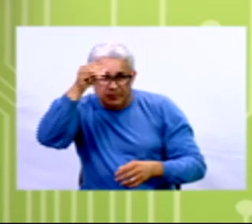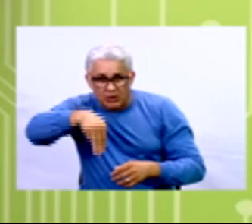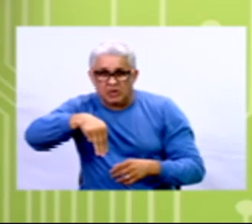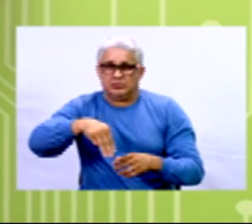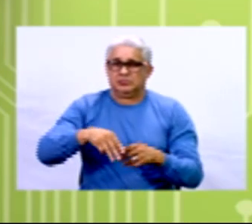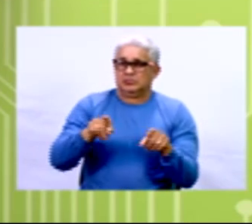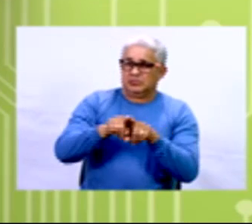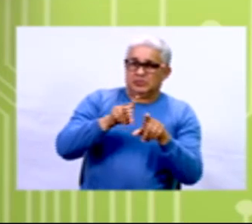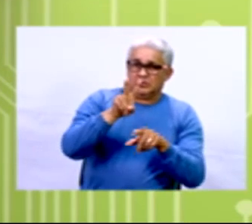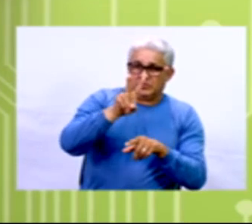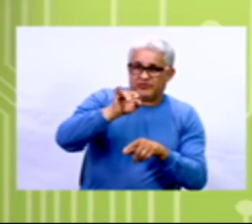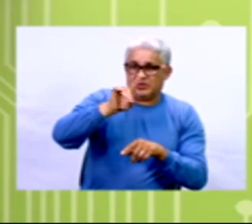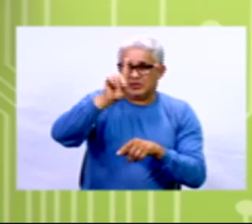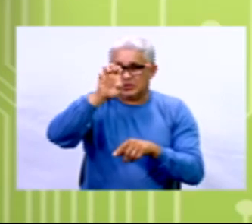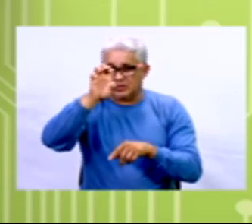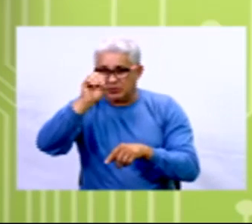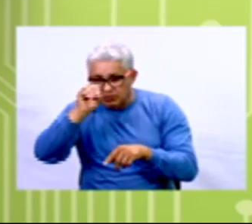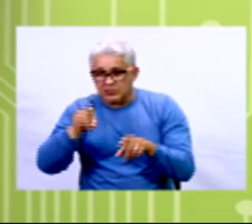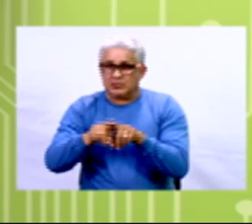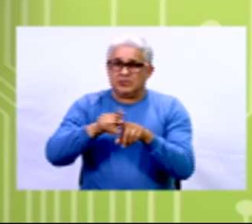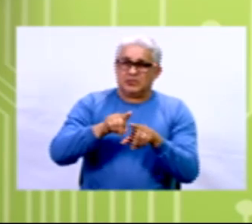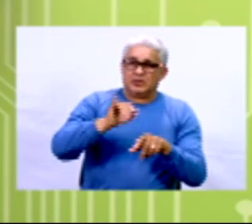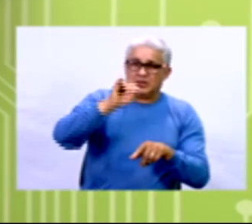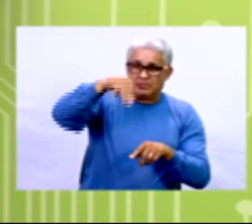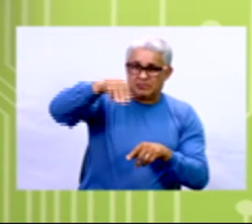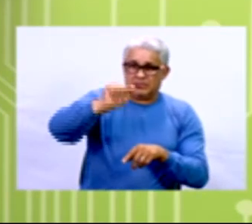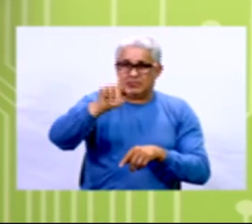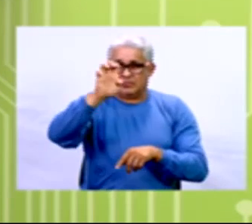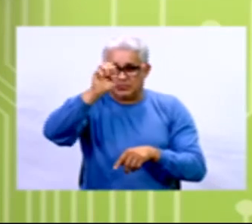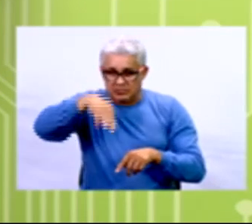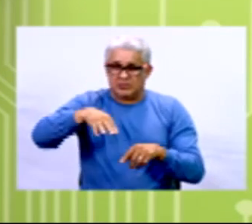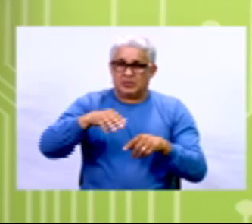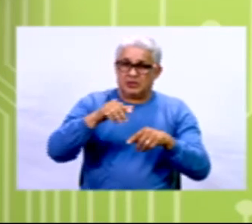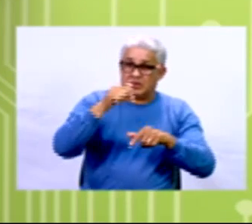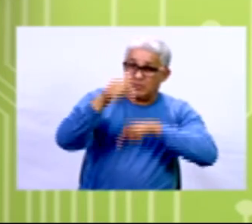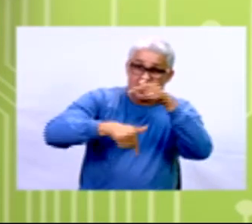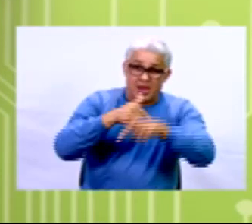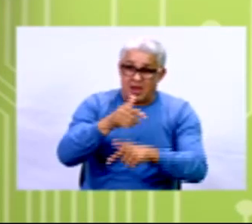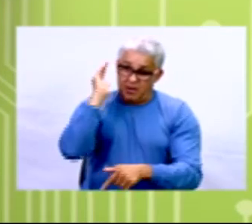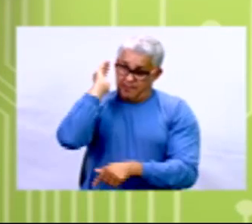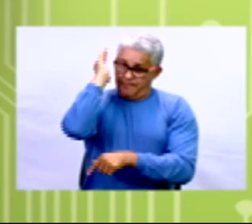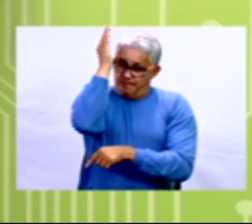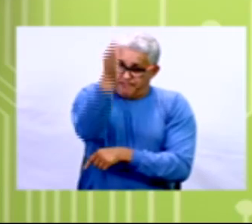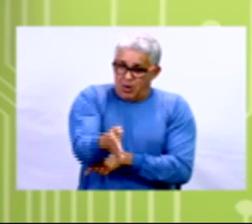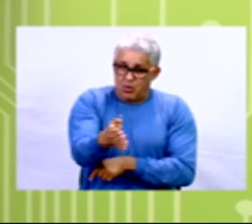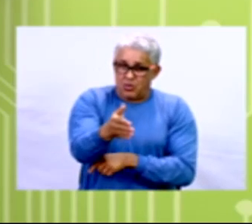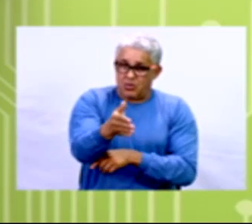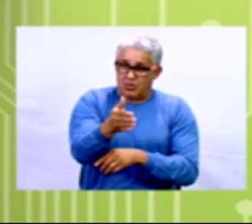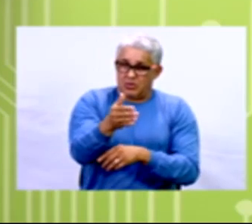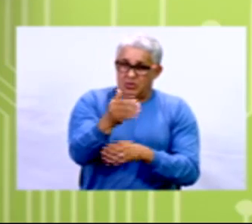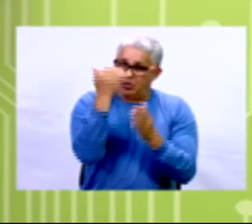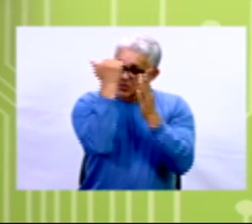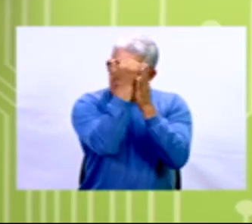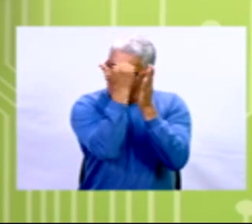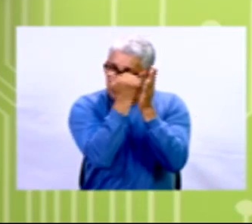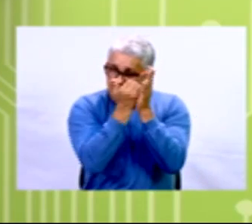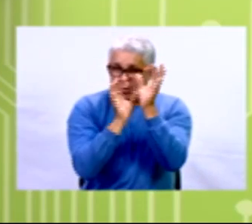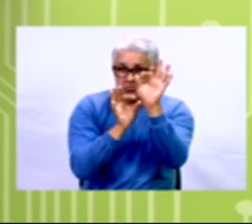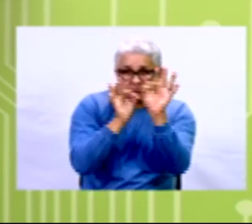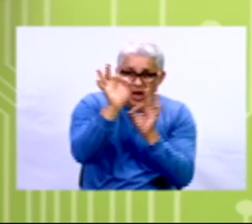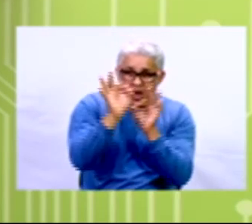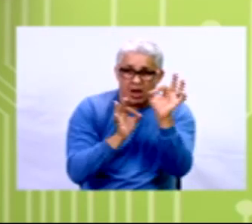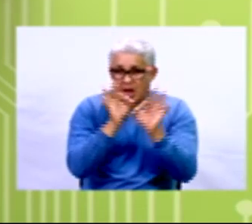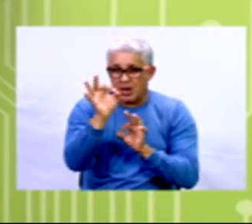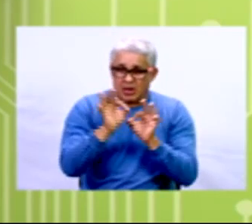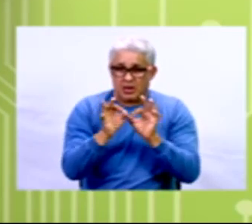produção do vídeo, a produção da imagem. Ele trabalha diretamente no desenvolvimento